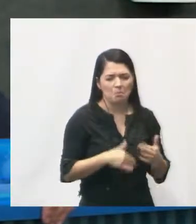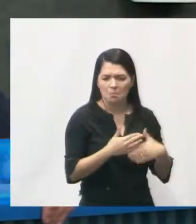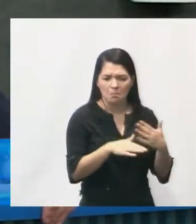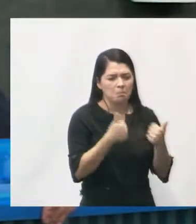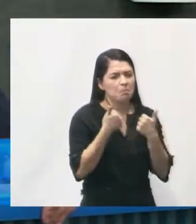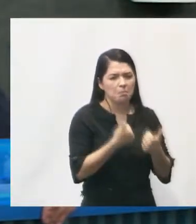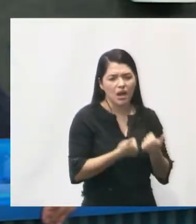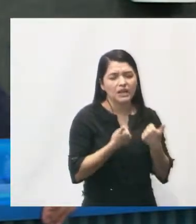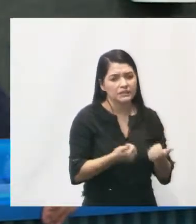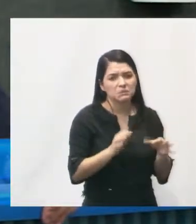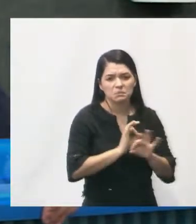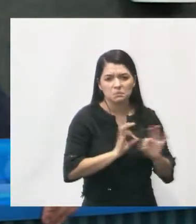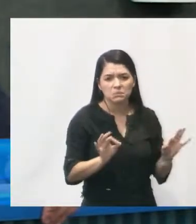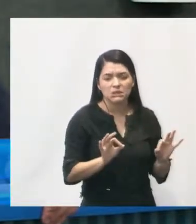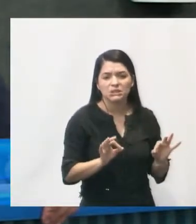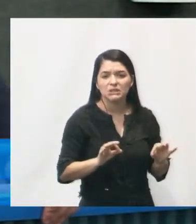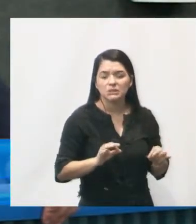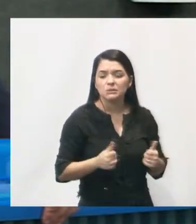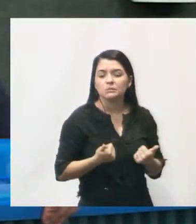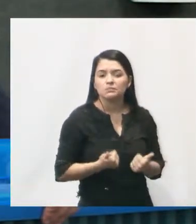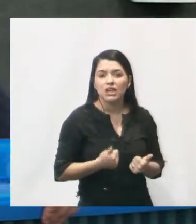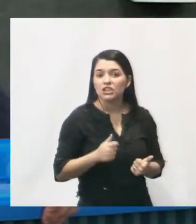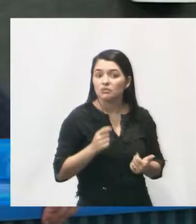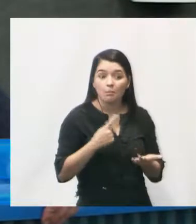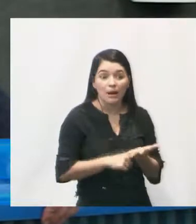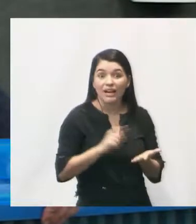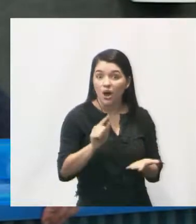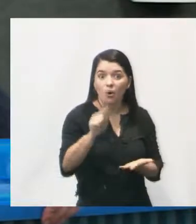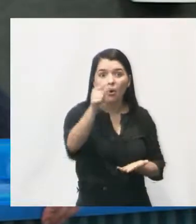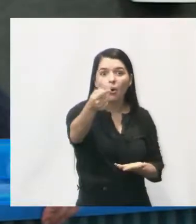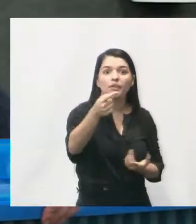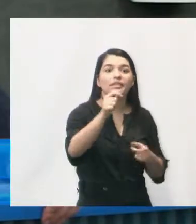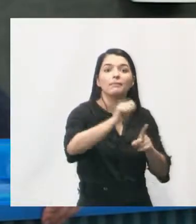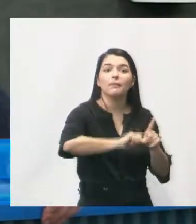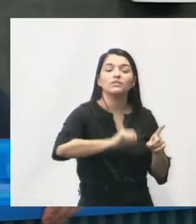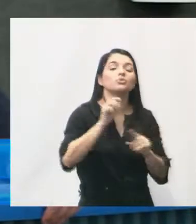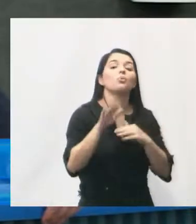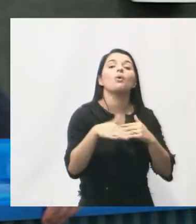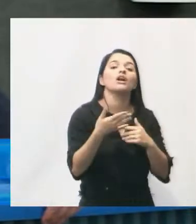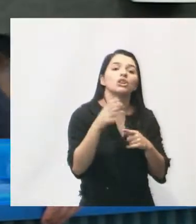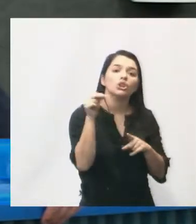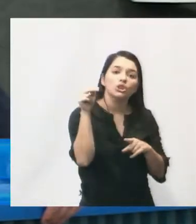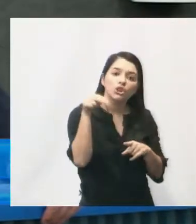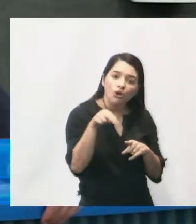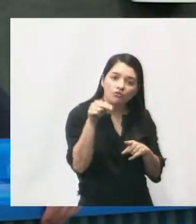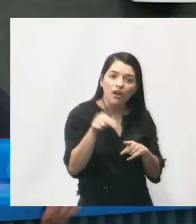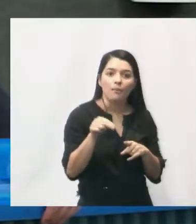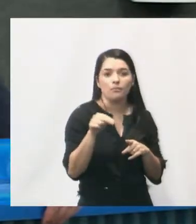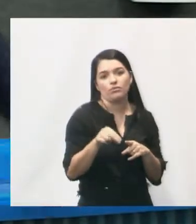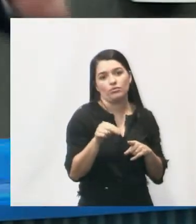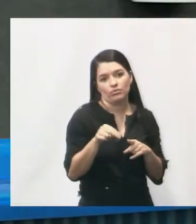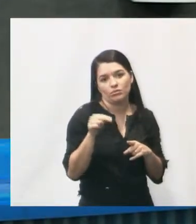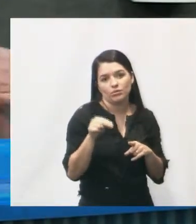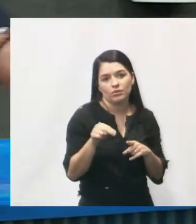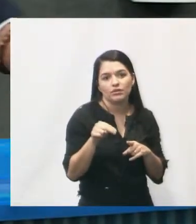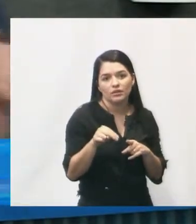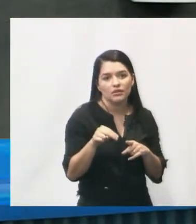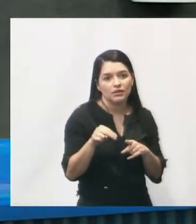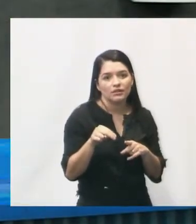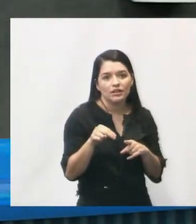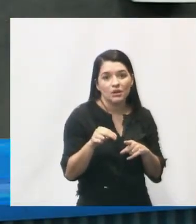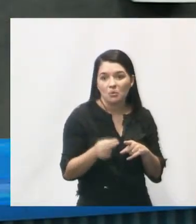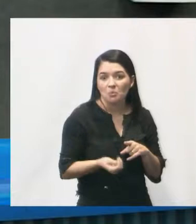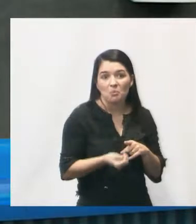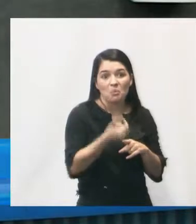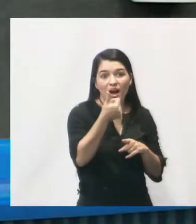aqueles que nos assistem no Facebook, que já vamos fazer outro em novembro. Vamos fazer outro em novembro. E de ser quase 100, já está em quase